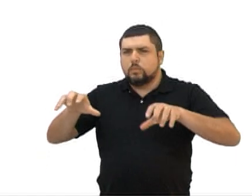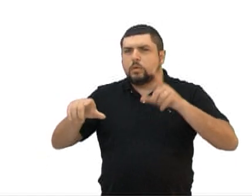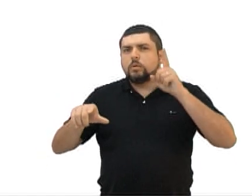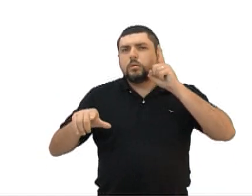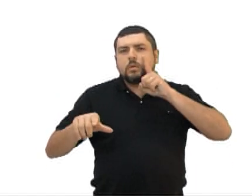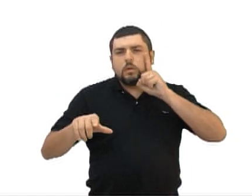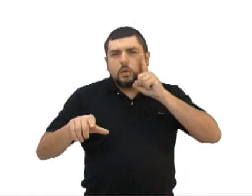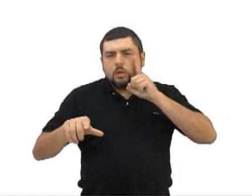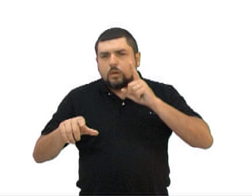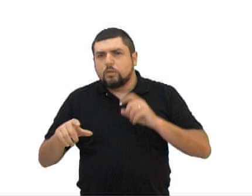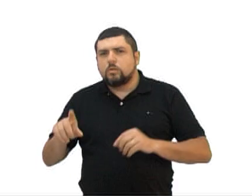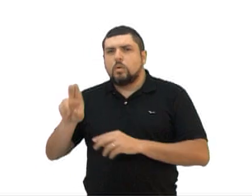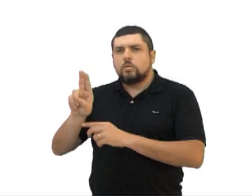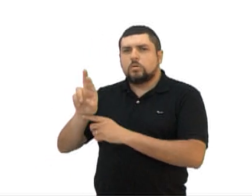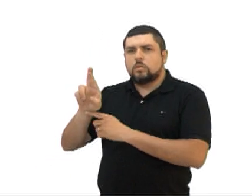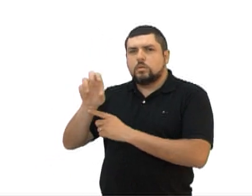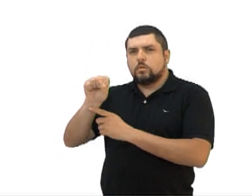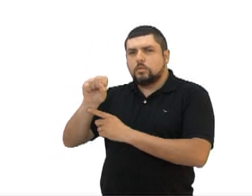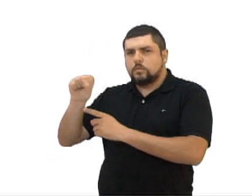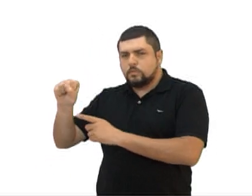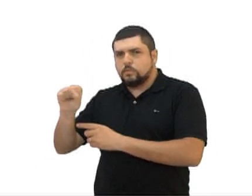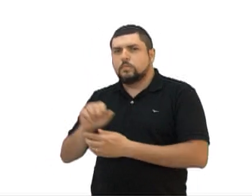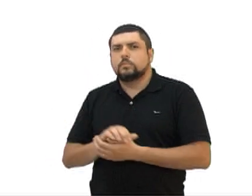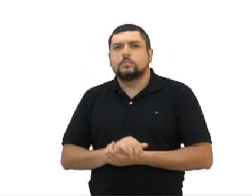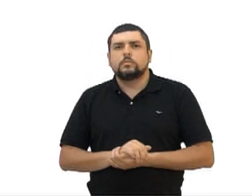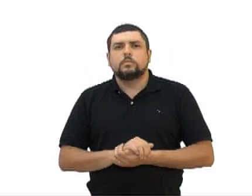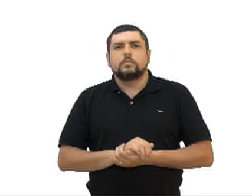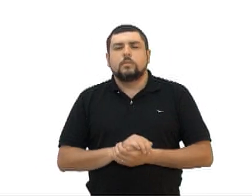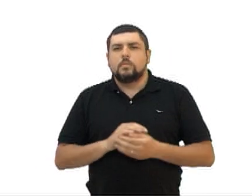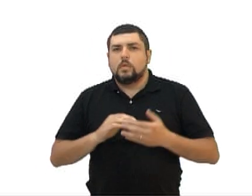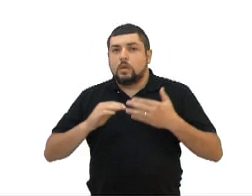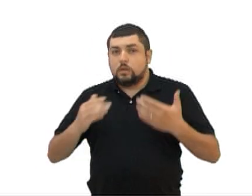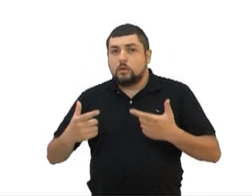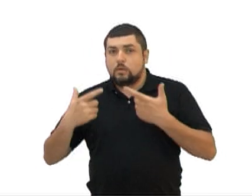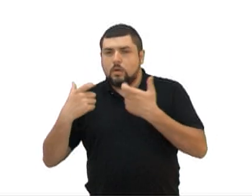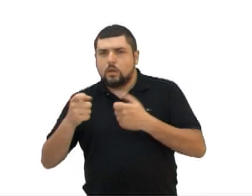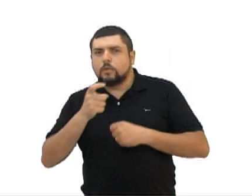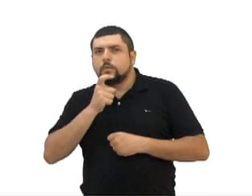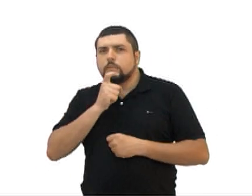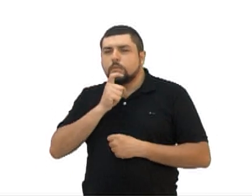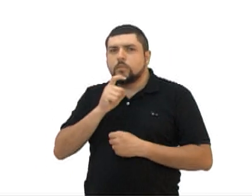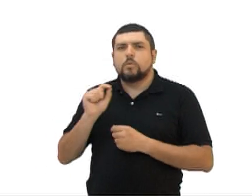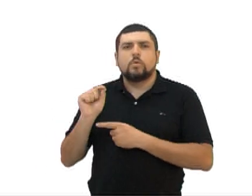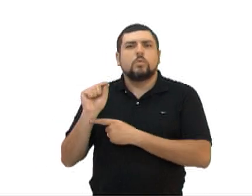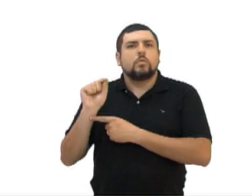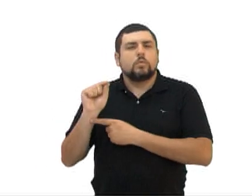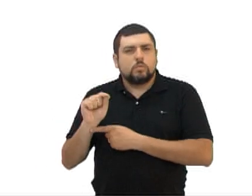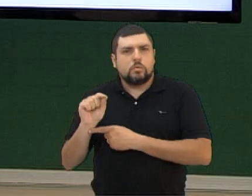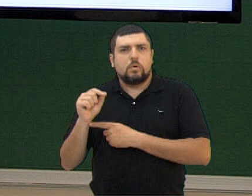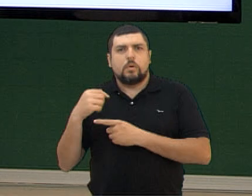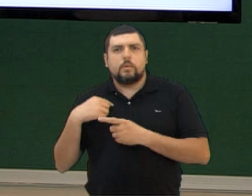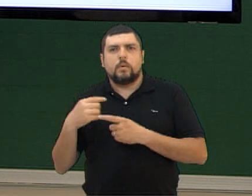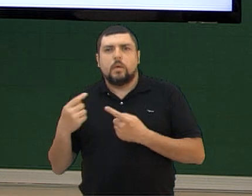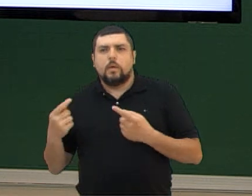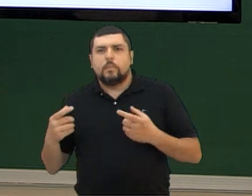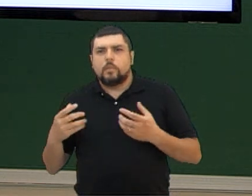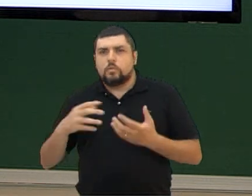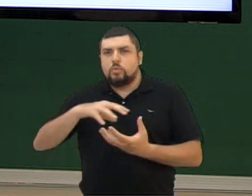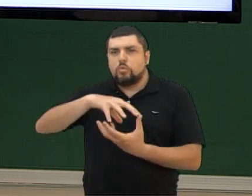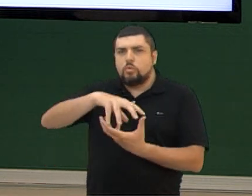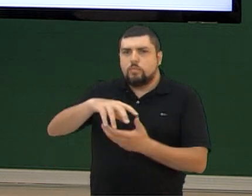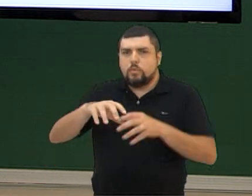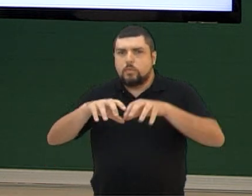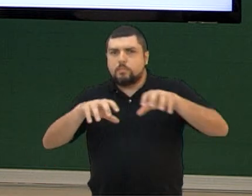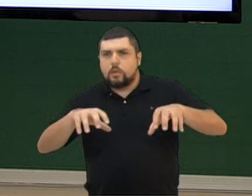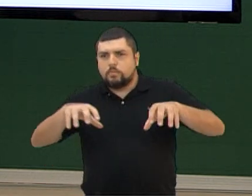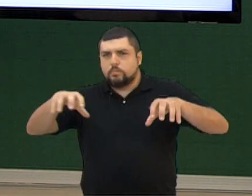Soviética. É preciso que a gente se lembre que há uma intensificação da Guerra Fria e dessa oposição do mundo em dois blocos.